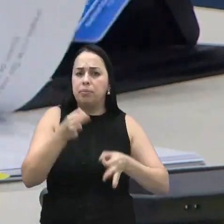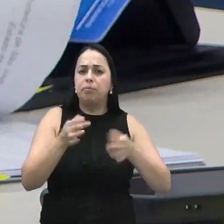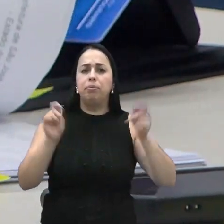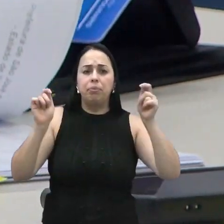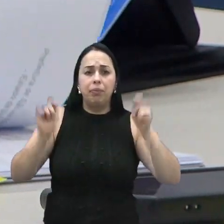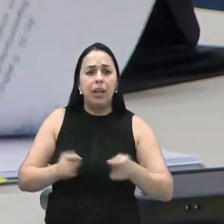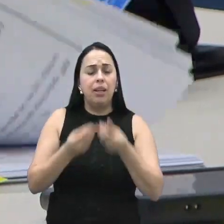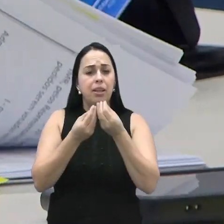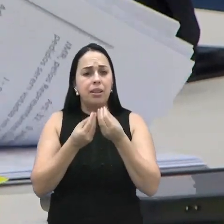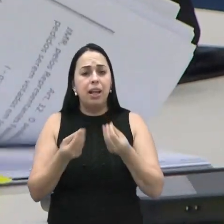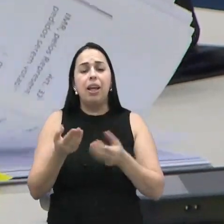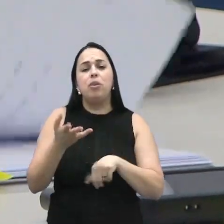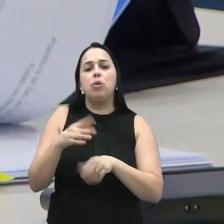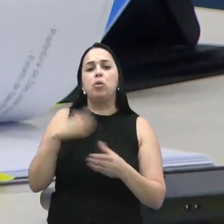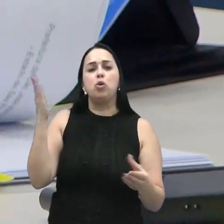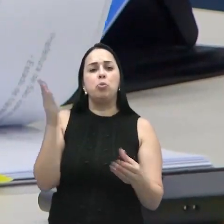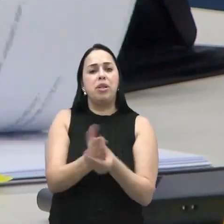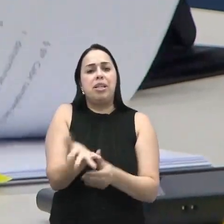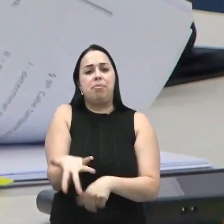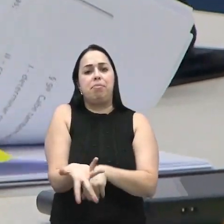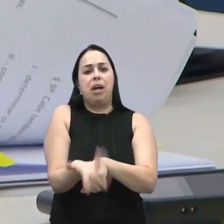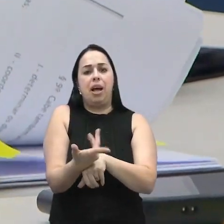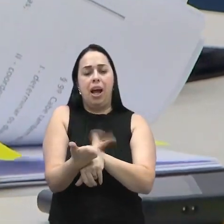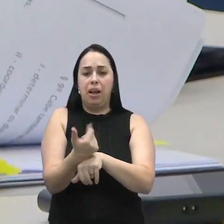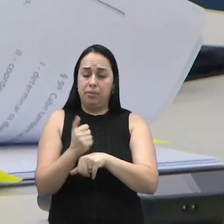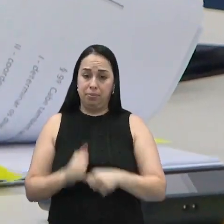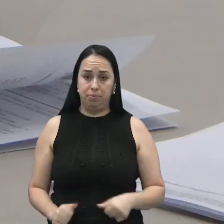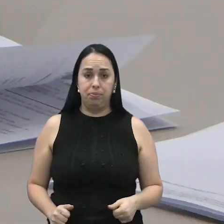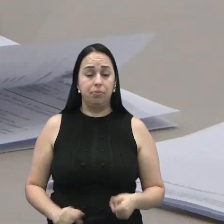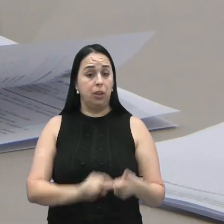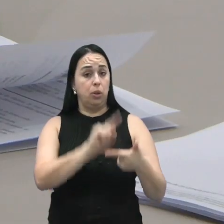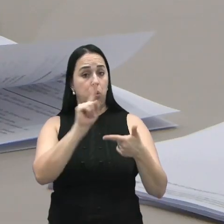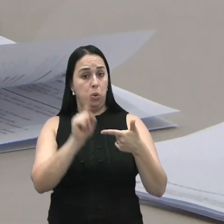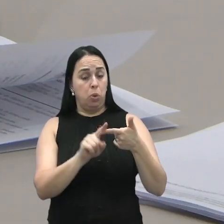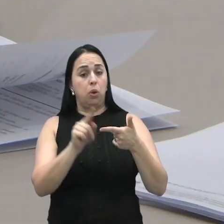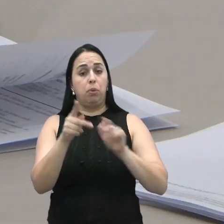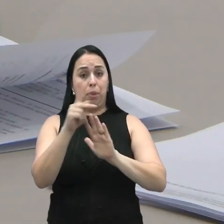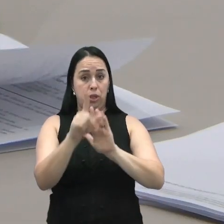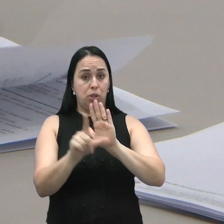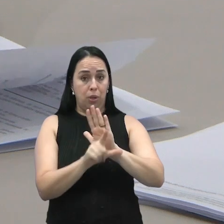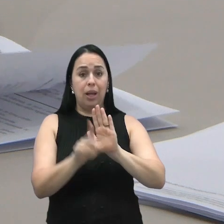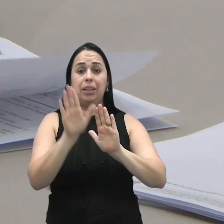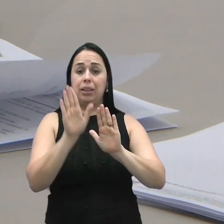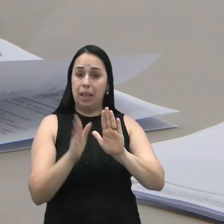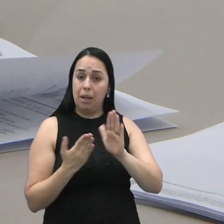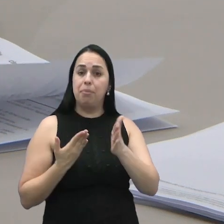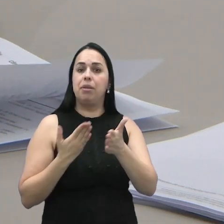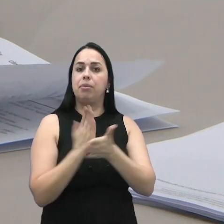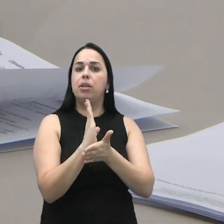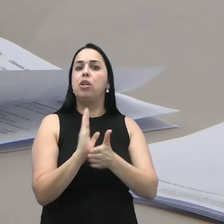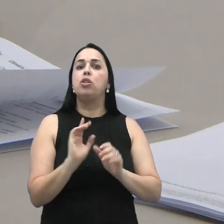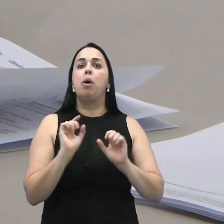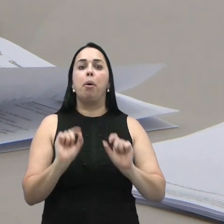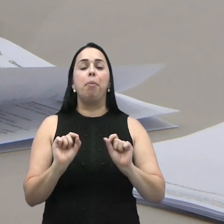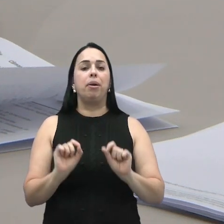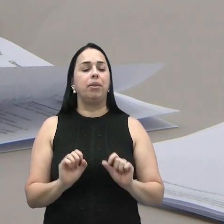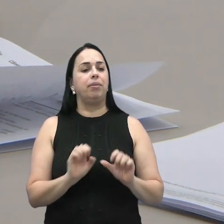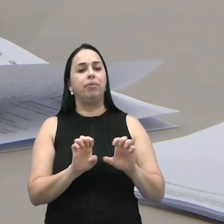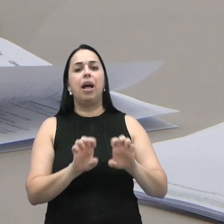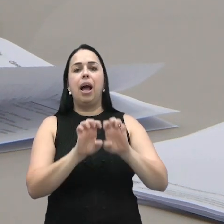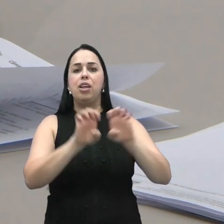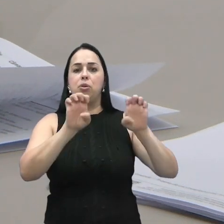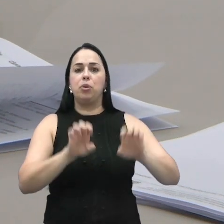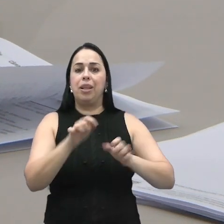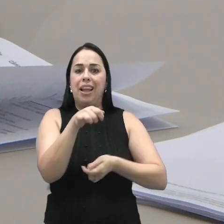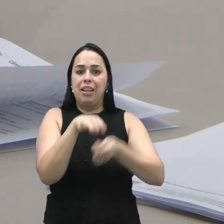comuns, garantindo mais agilidade nos processos. Outro projeto aprovado também trata da estrutura